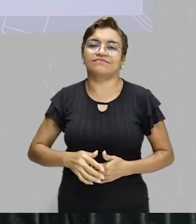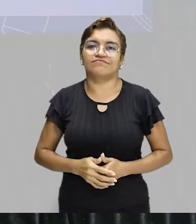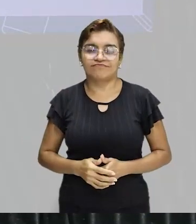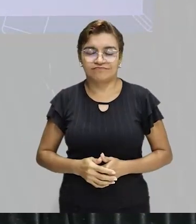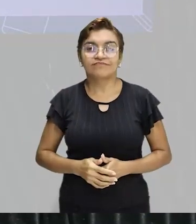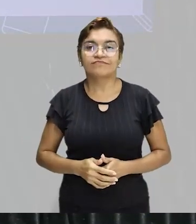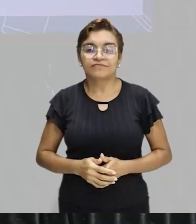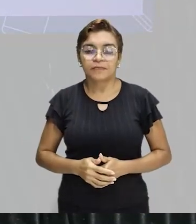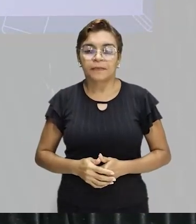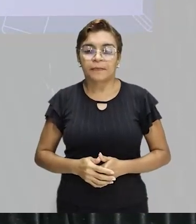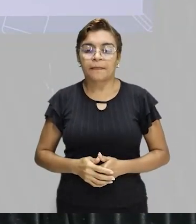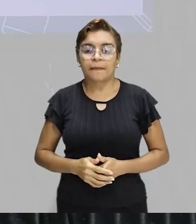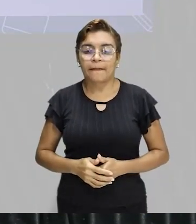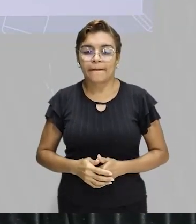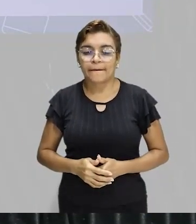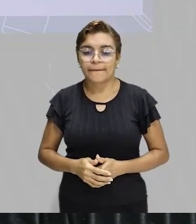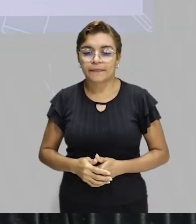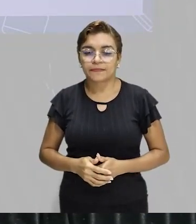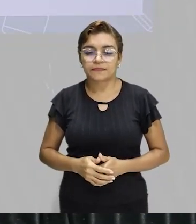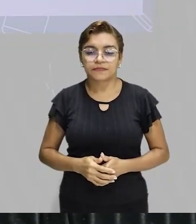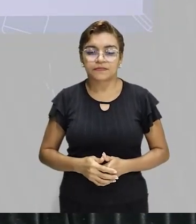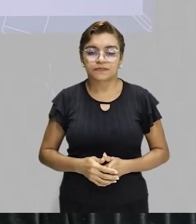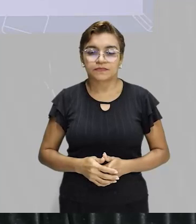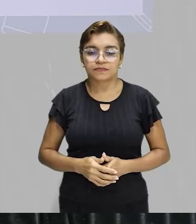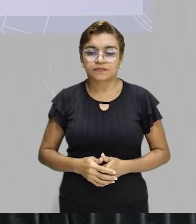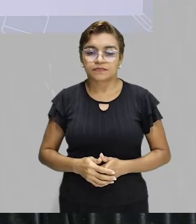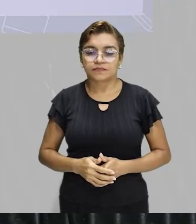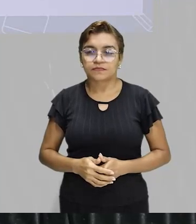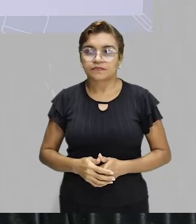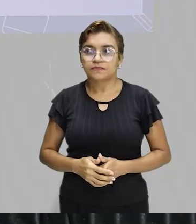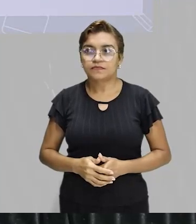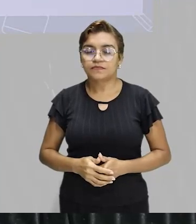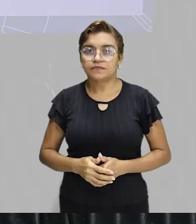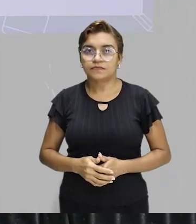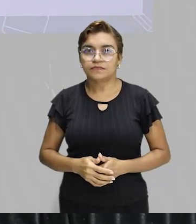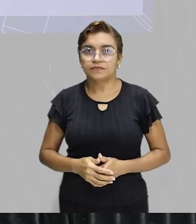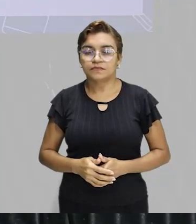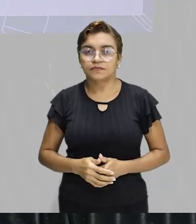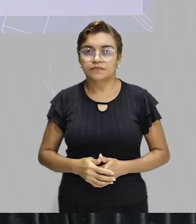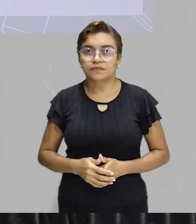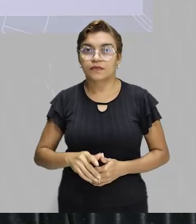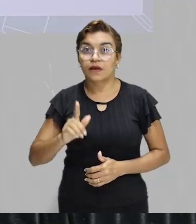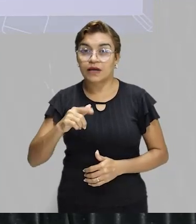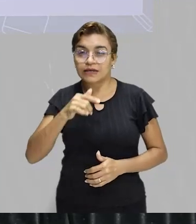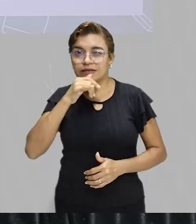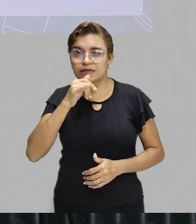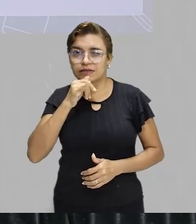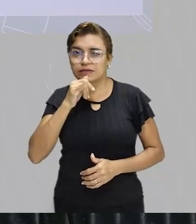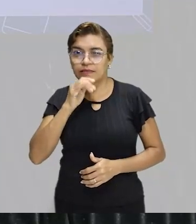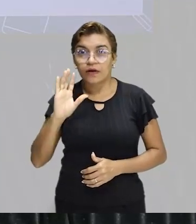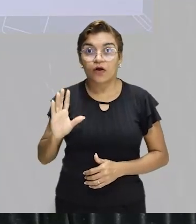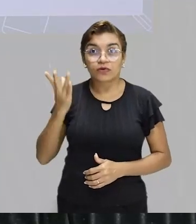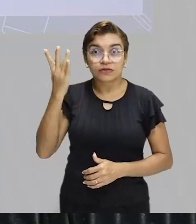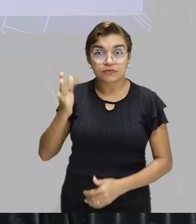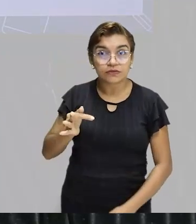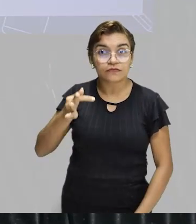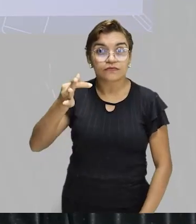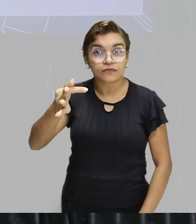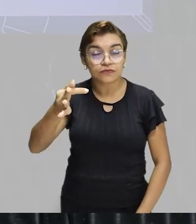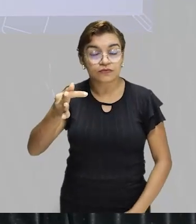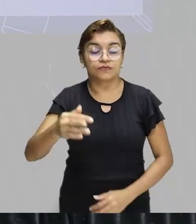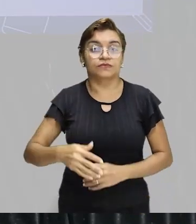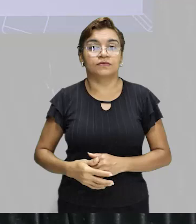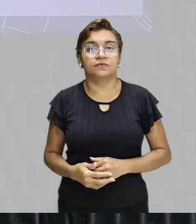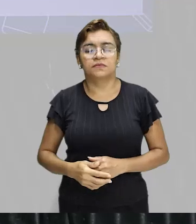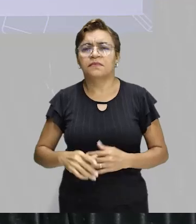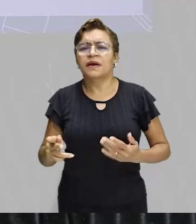como algo presente, ou future schedules, que são agendamentos futuros. E aí você vai pensar, professora,